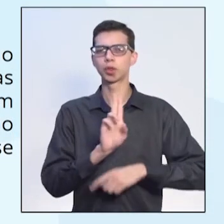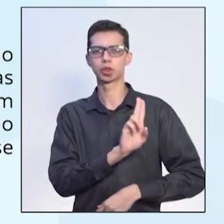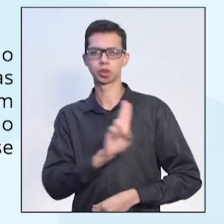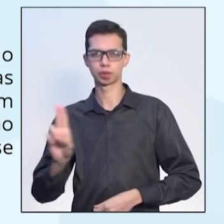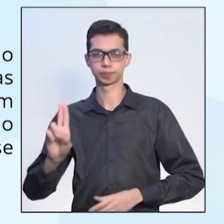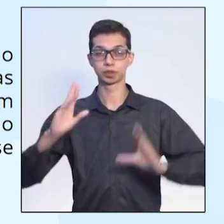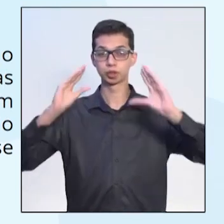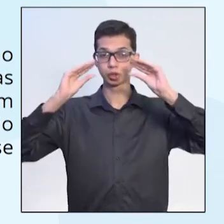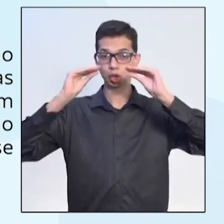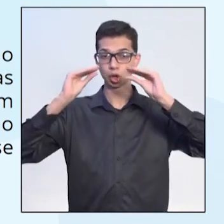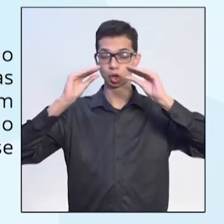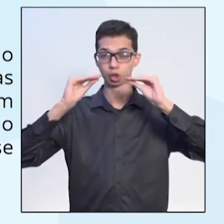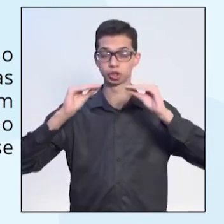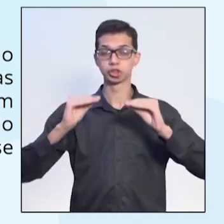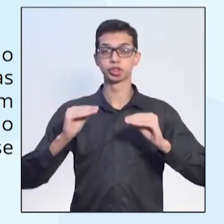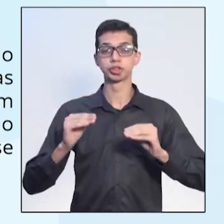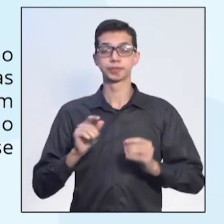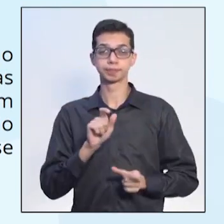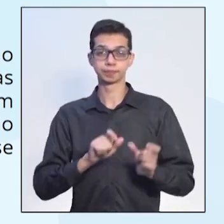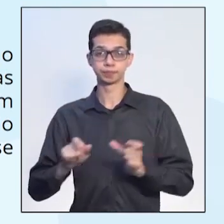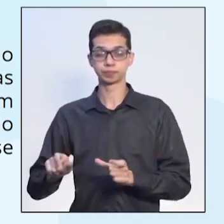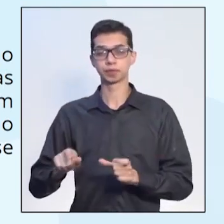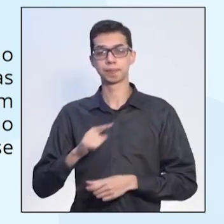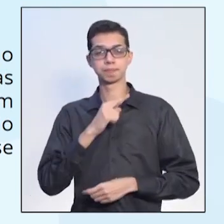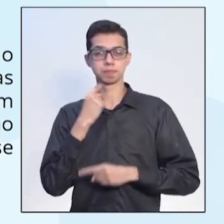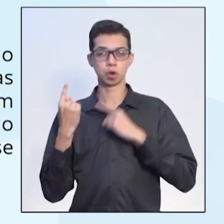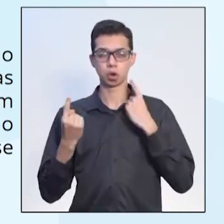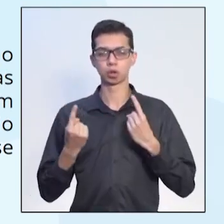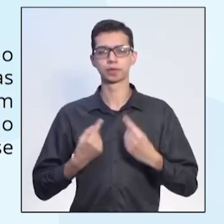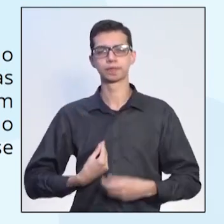Mortos-Vivos. Diretor, Jorge Romero, ano